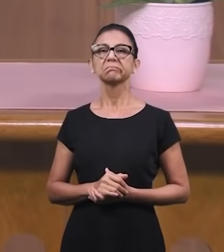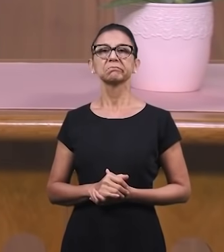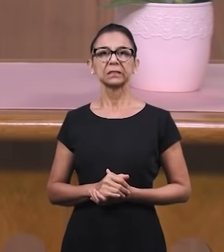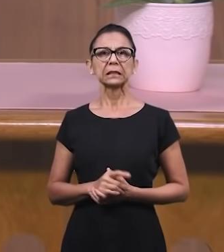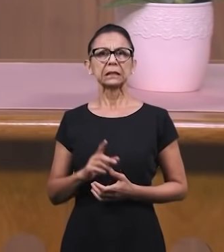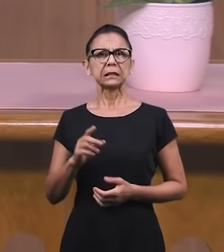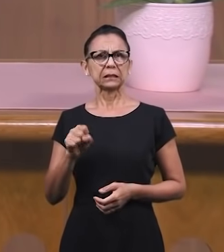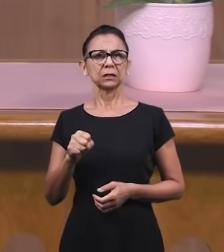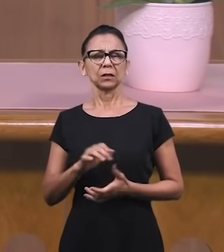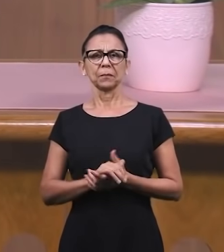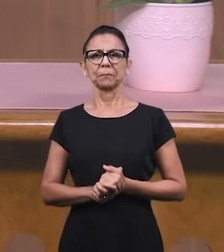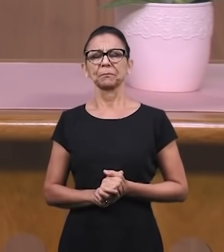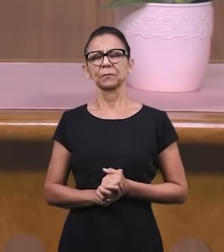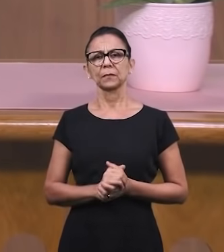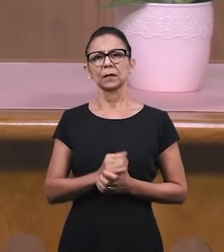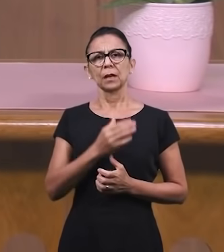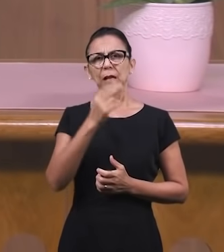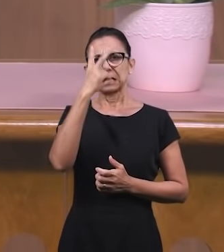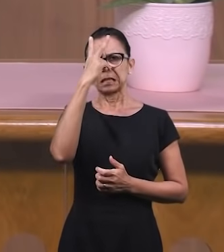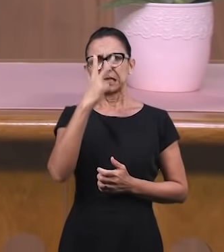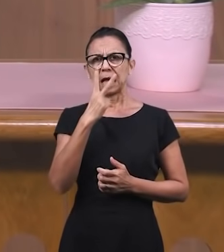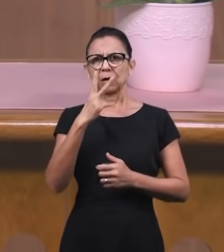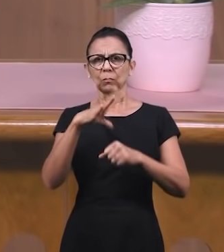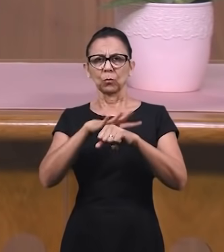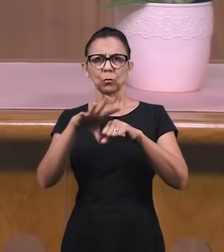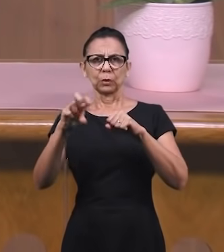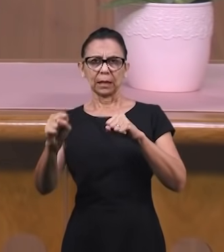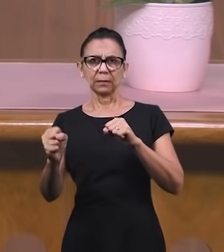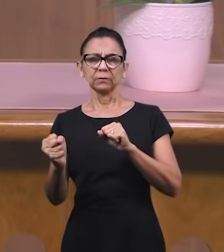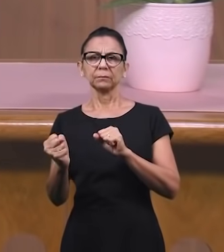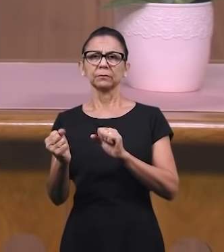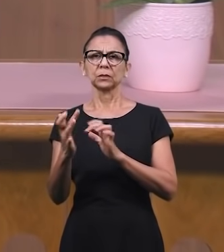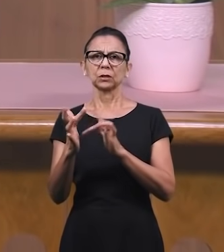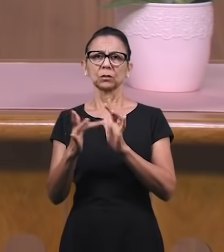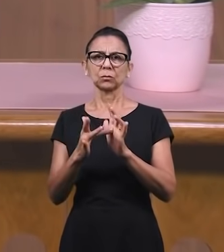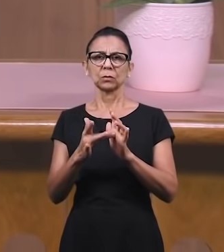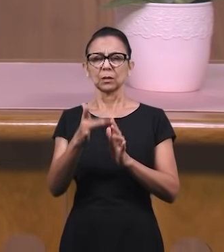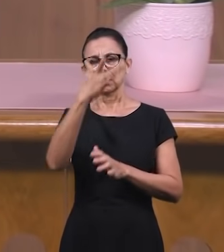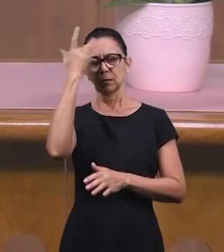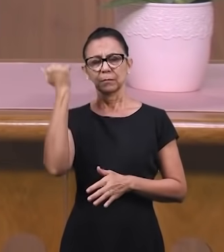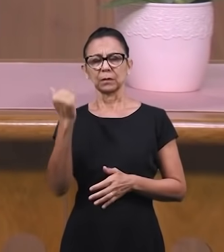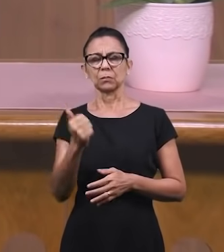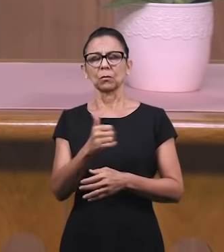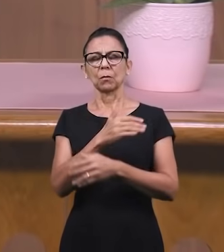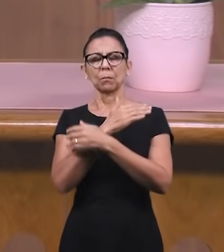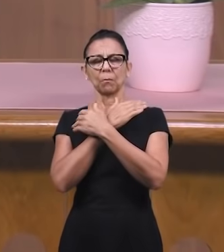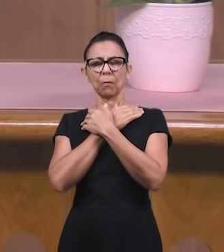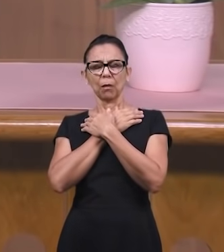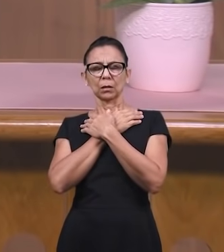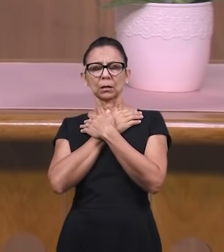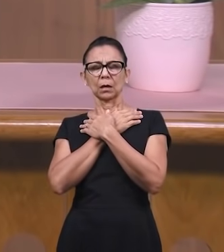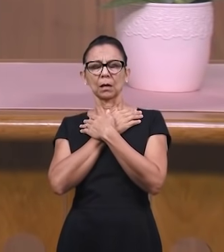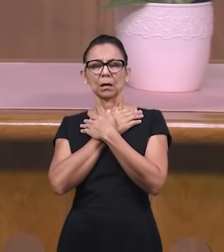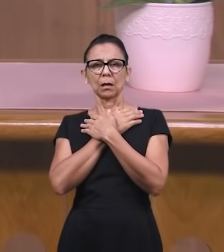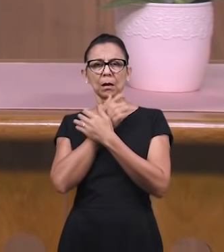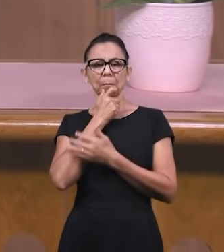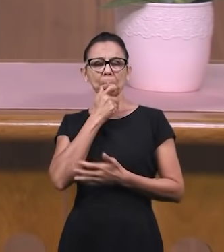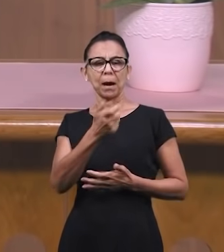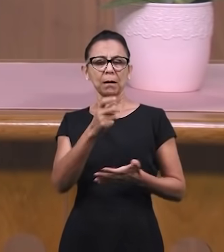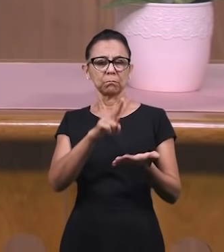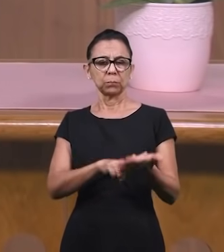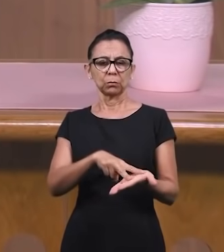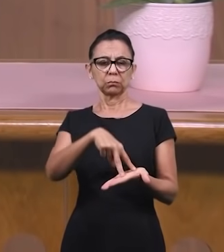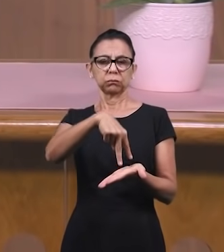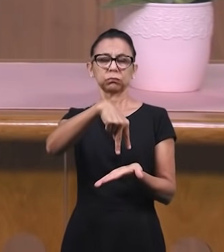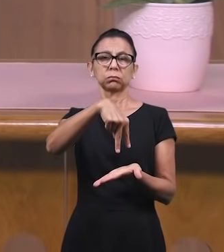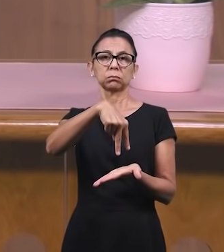fato, Jesus curava cegos, Jesus ressuscitava pessoas, já naturalmente mortas, e que